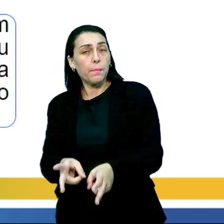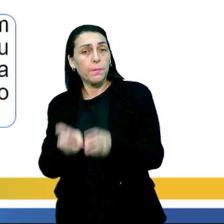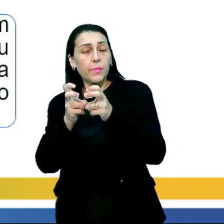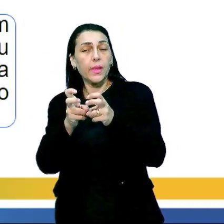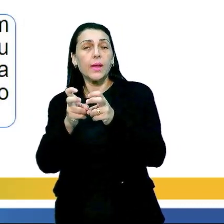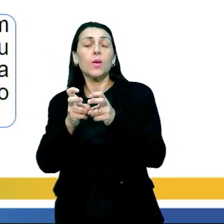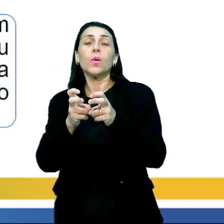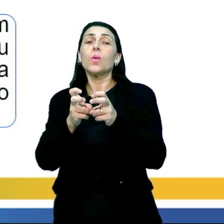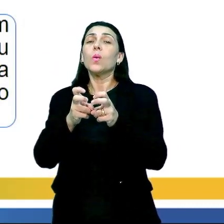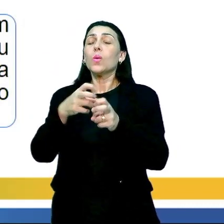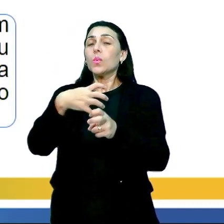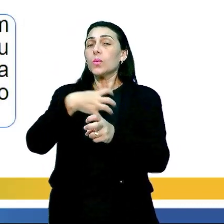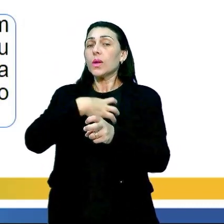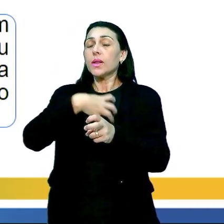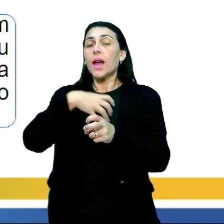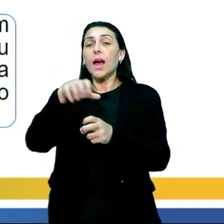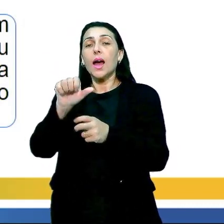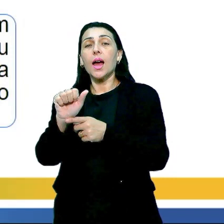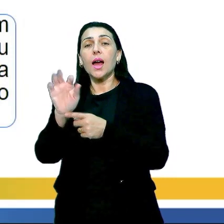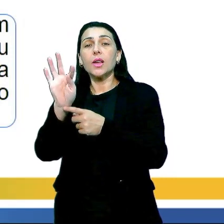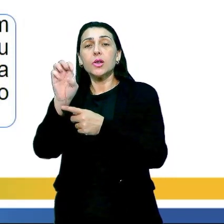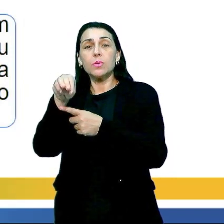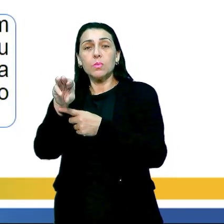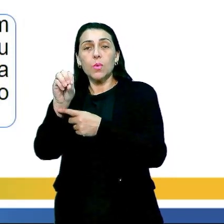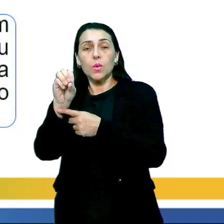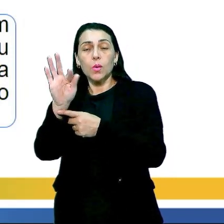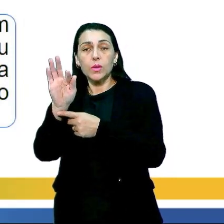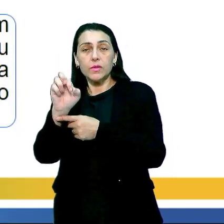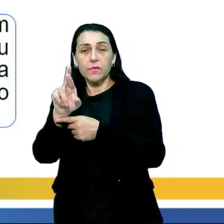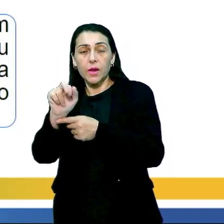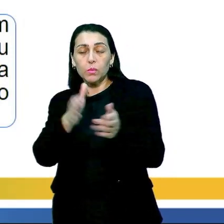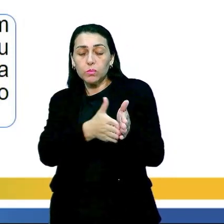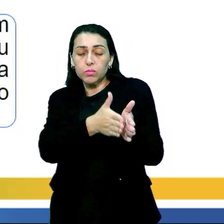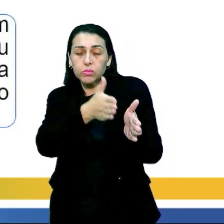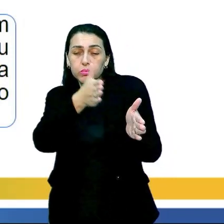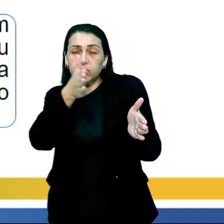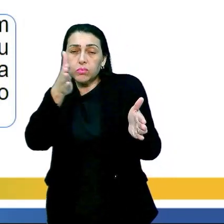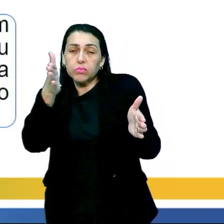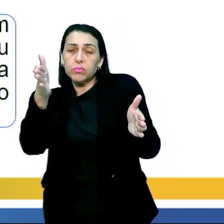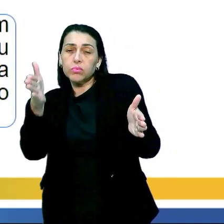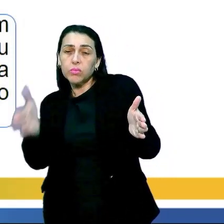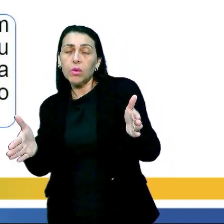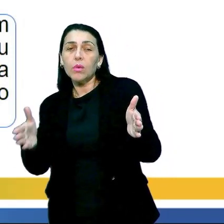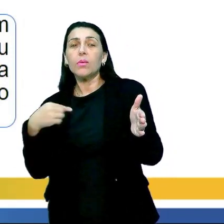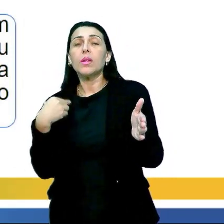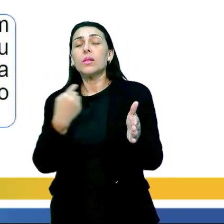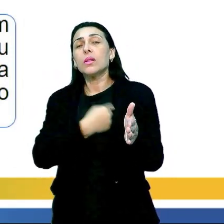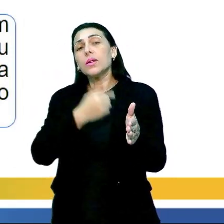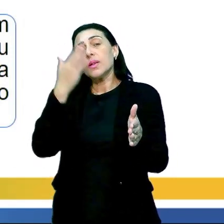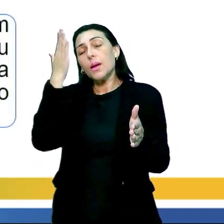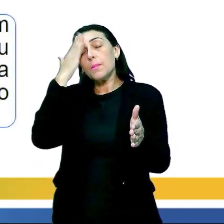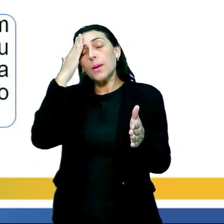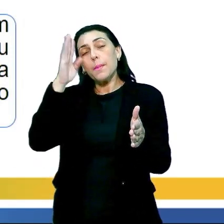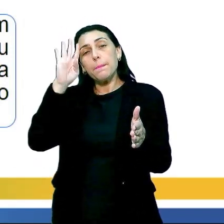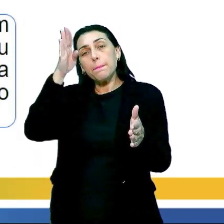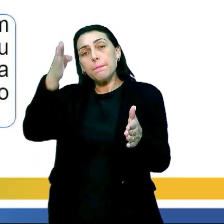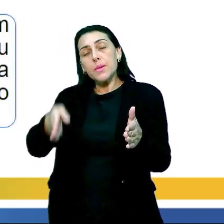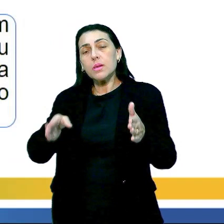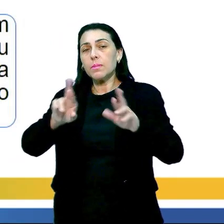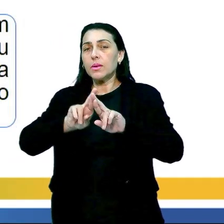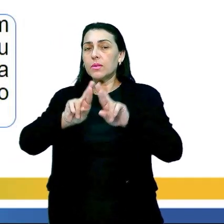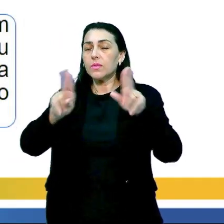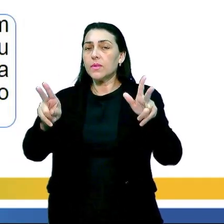sobre o comportamento da atmosfera durante um longo período. Então, para a gente saber aí a principal